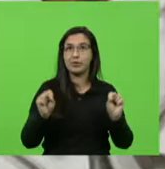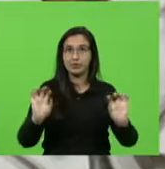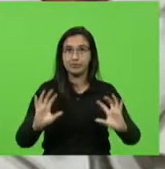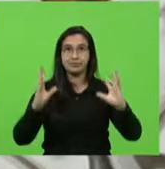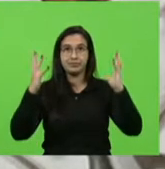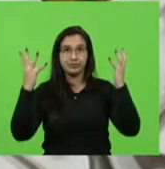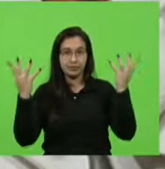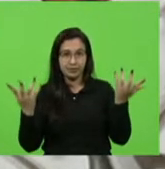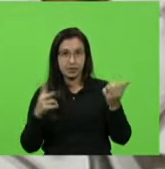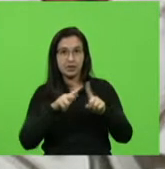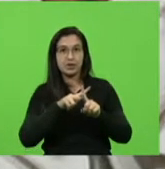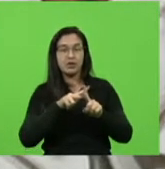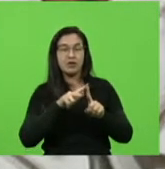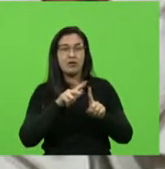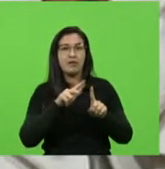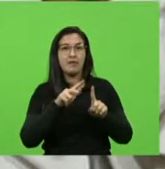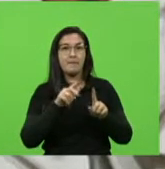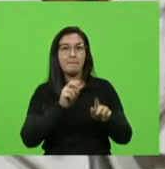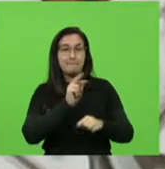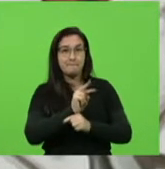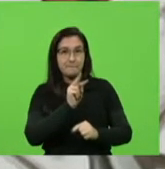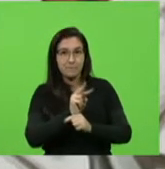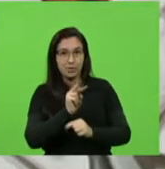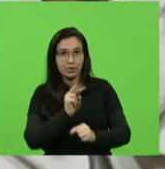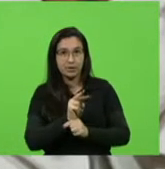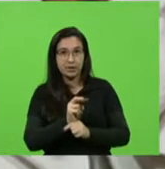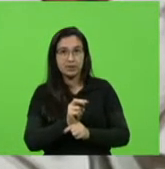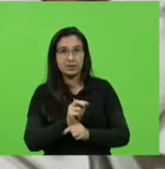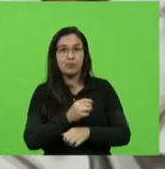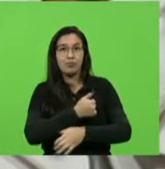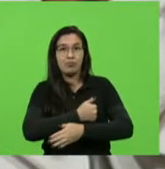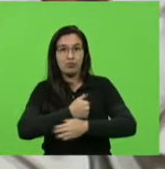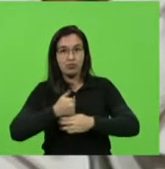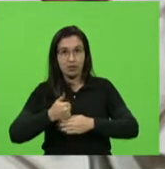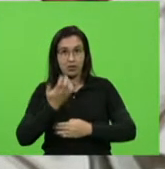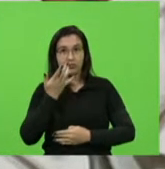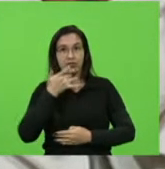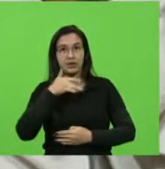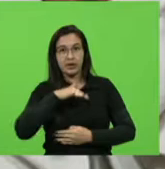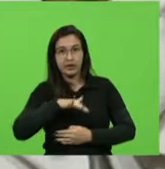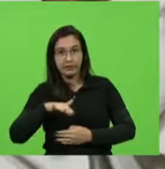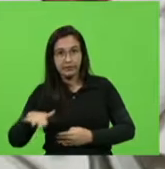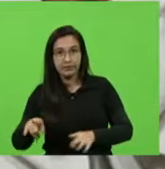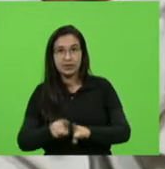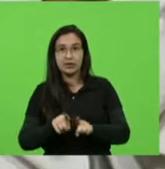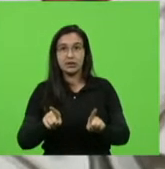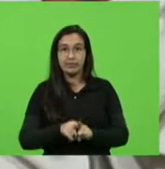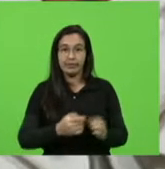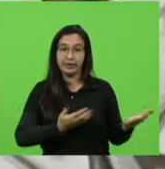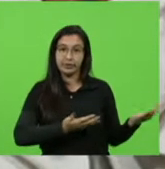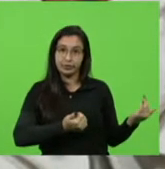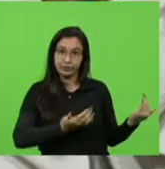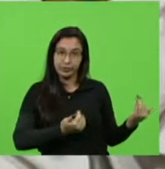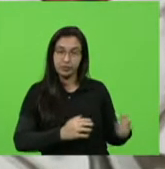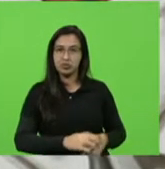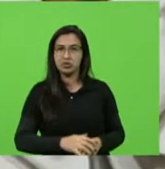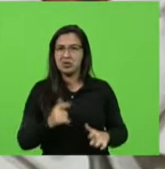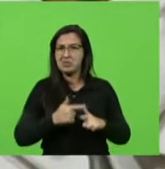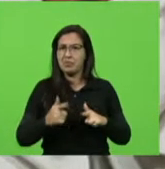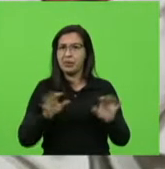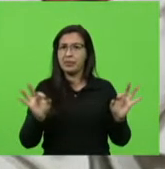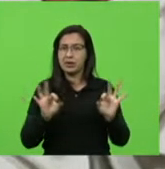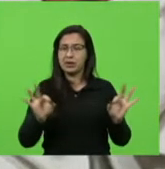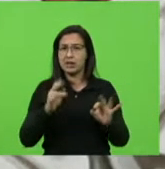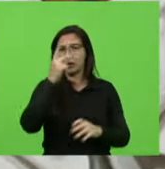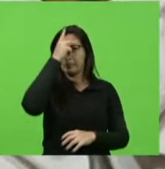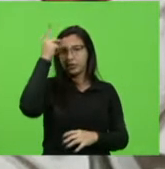de regular o acesso para a proteção moral da infância e da adolescência. Então, não tem problema nenhum se a pessoa quer levar a sua,